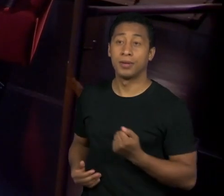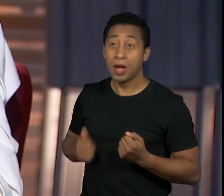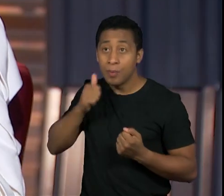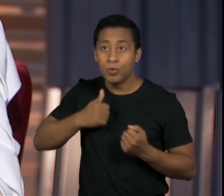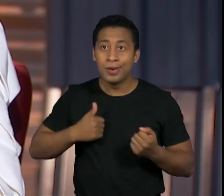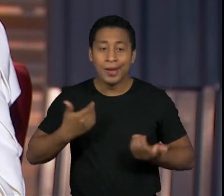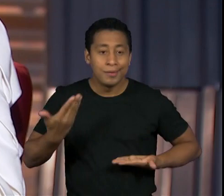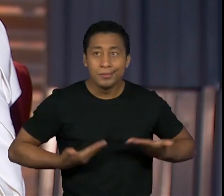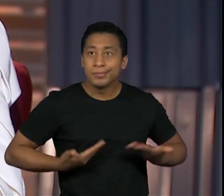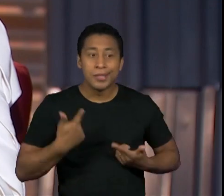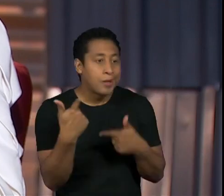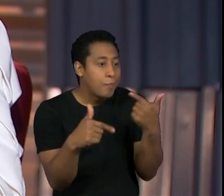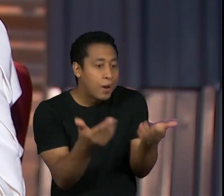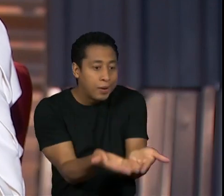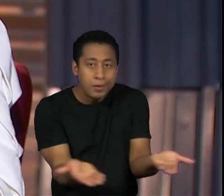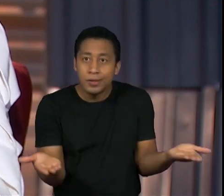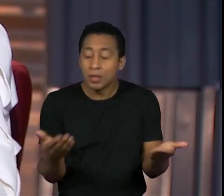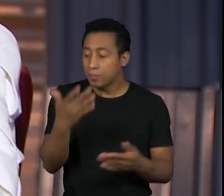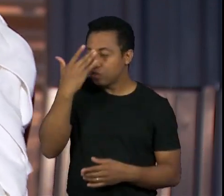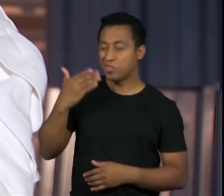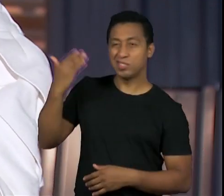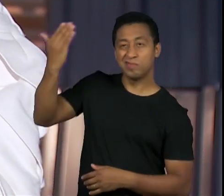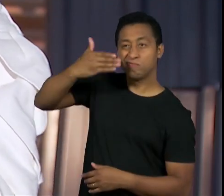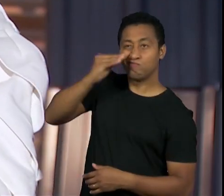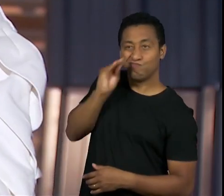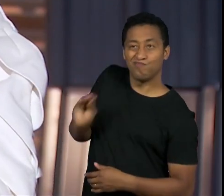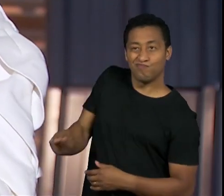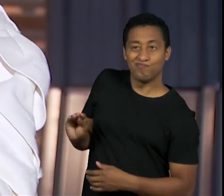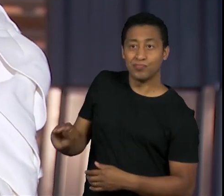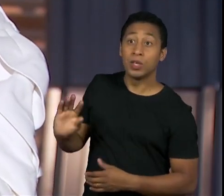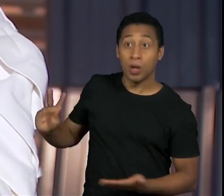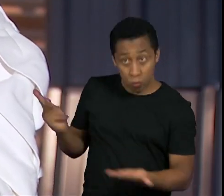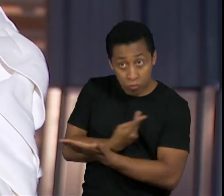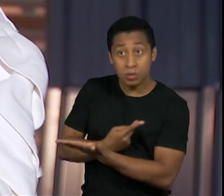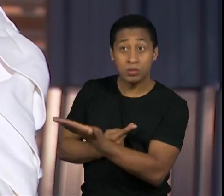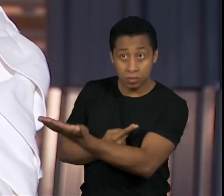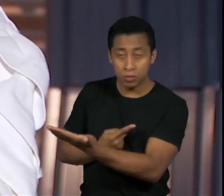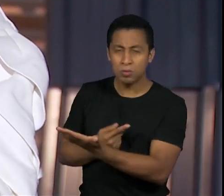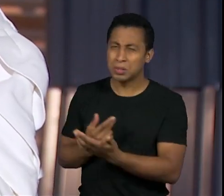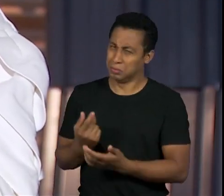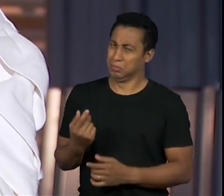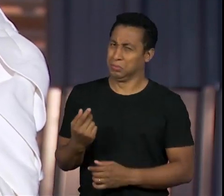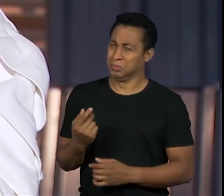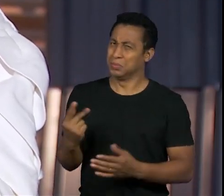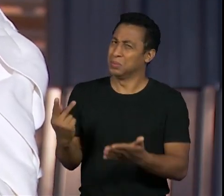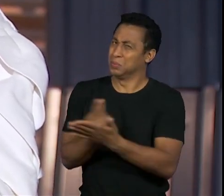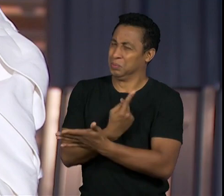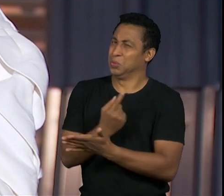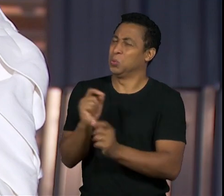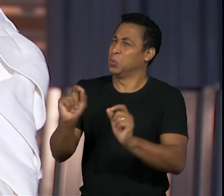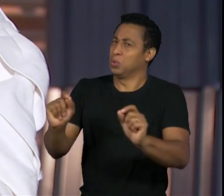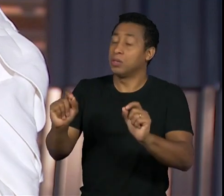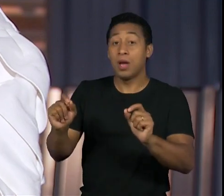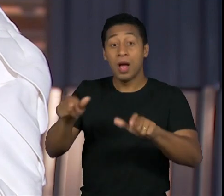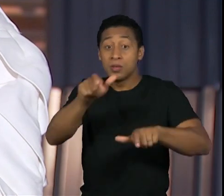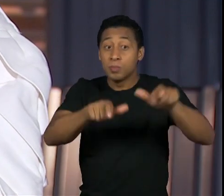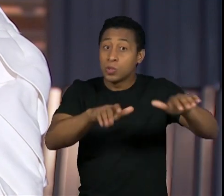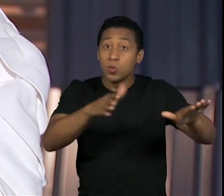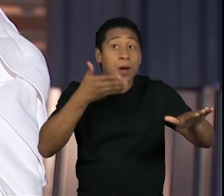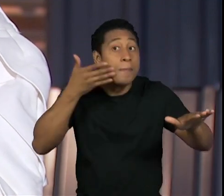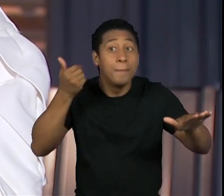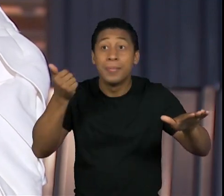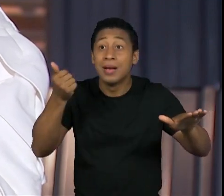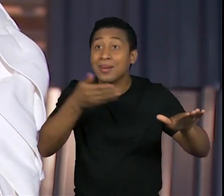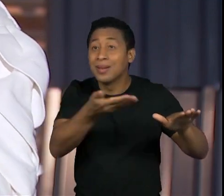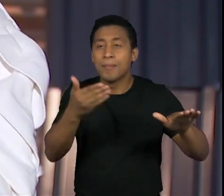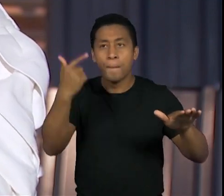relevante, pouco importa. Né? Então, quais são os erros que a gente incorre quando a gente se acha superior? A gente está vivendo